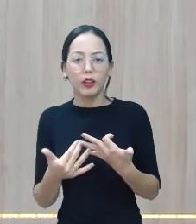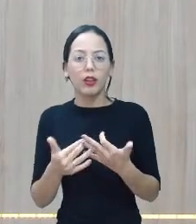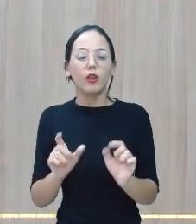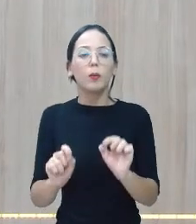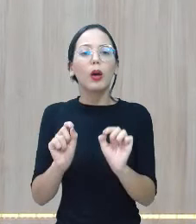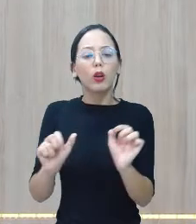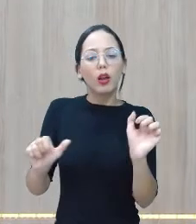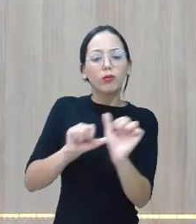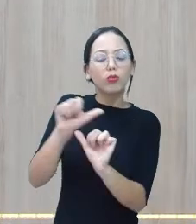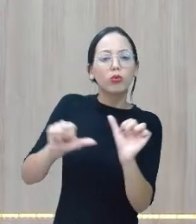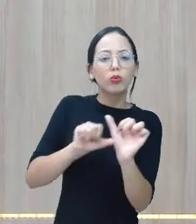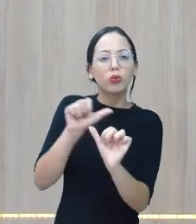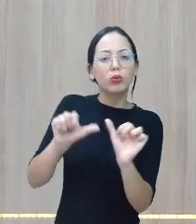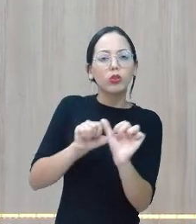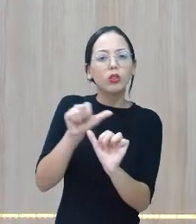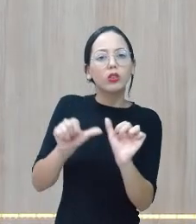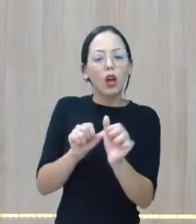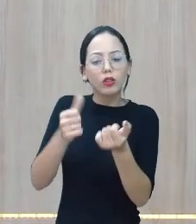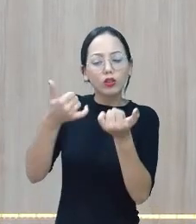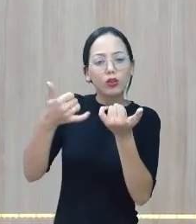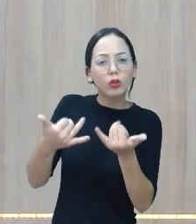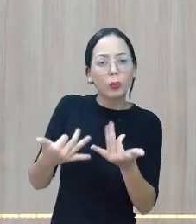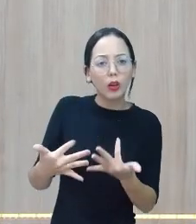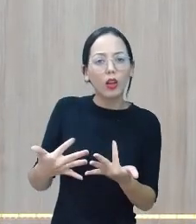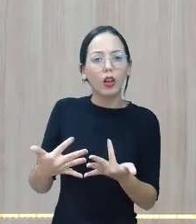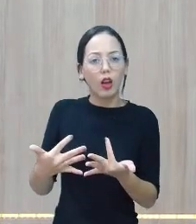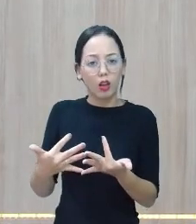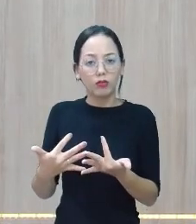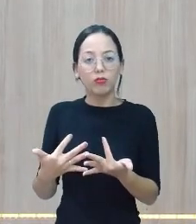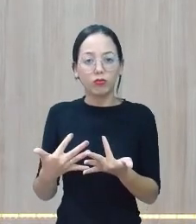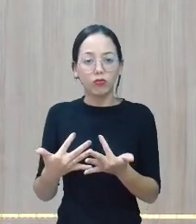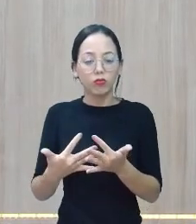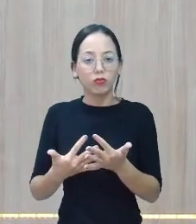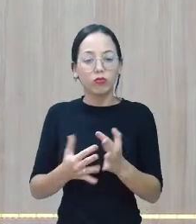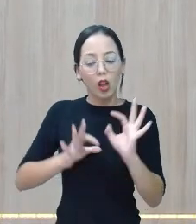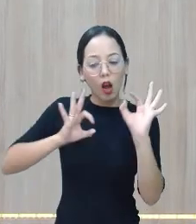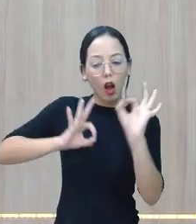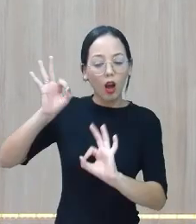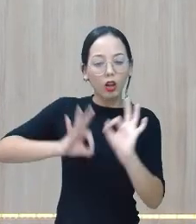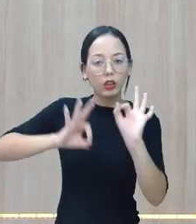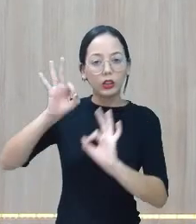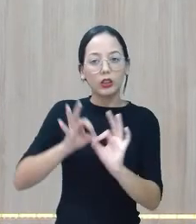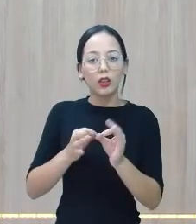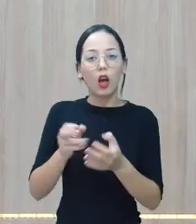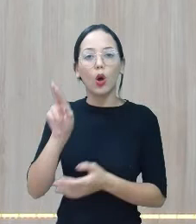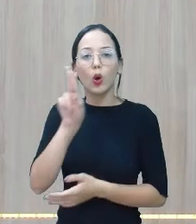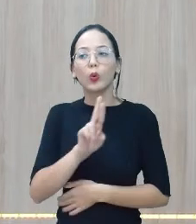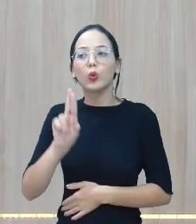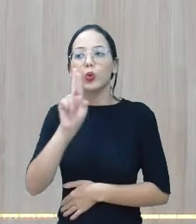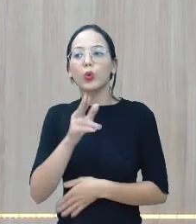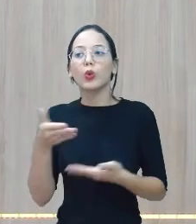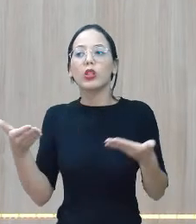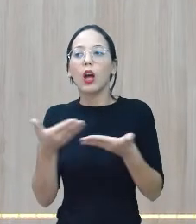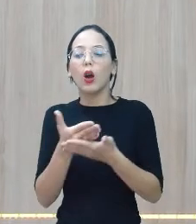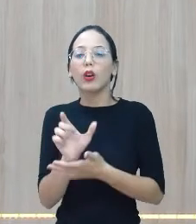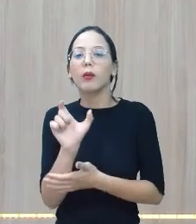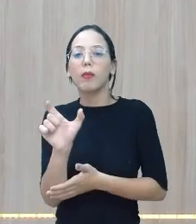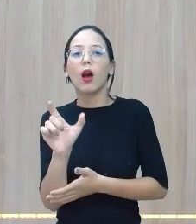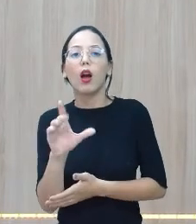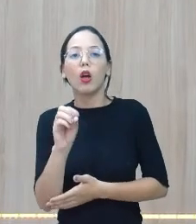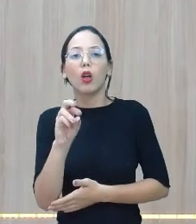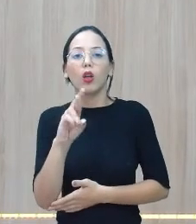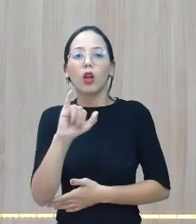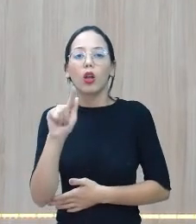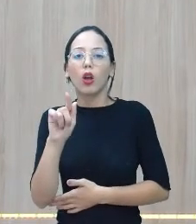para retificar, não é? Explicar, não é? Corrigir. Vamos usar esse verbo, não é?